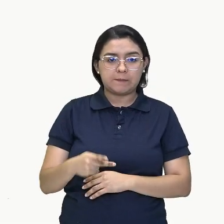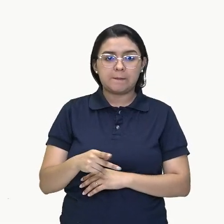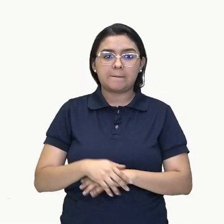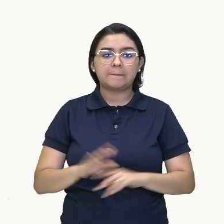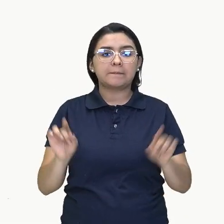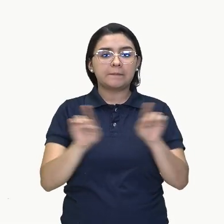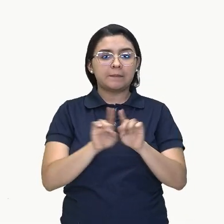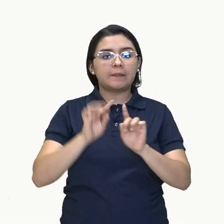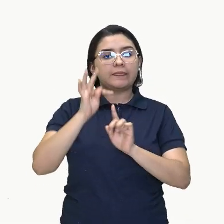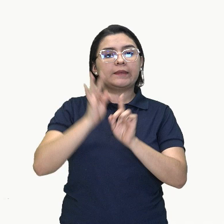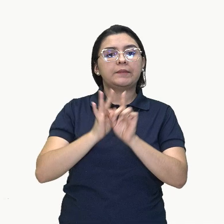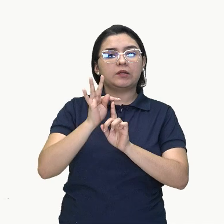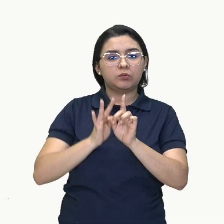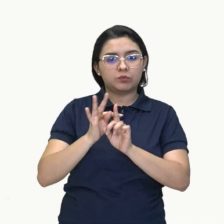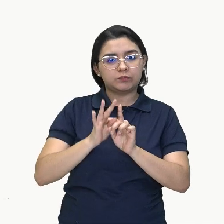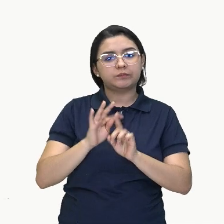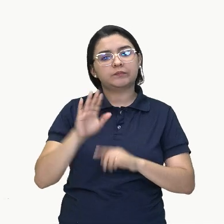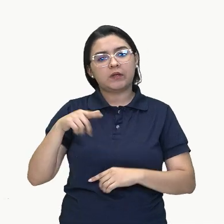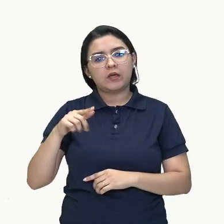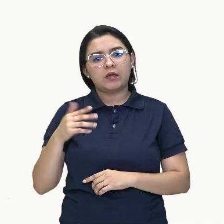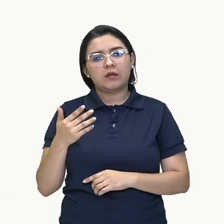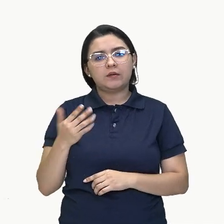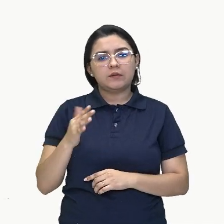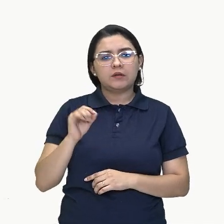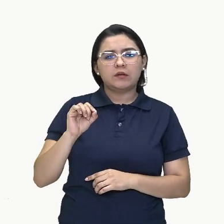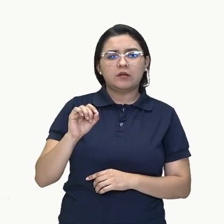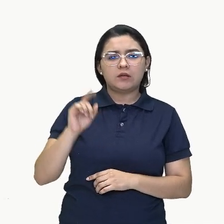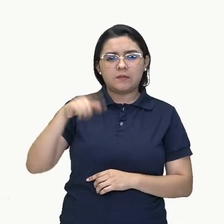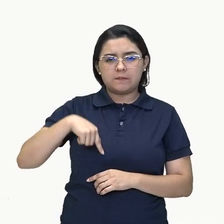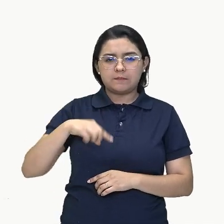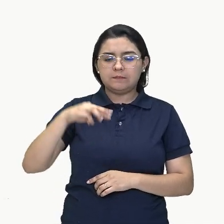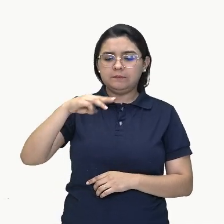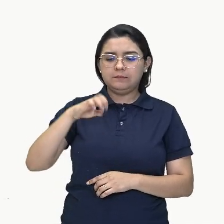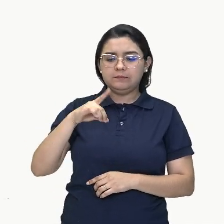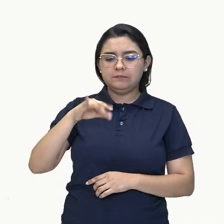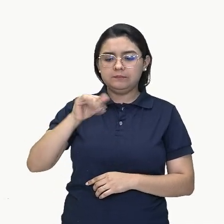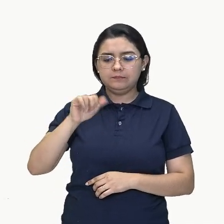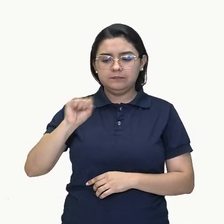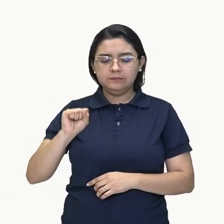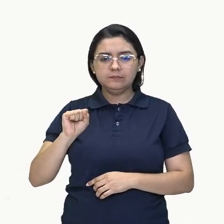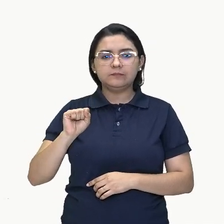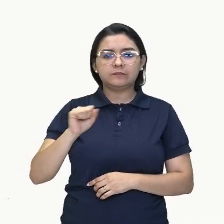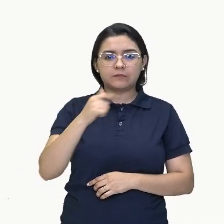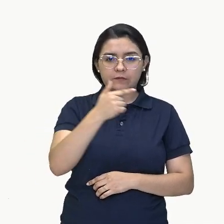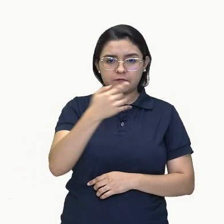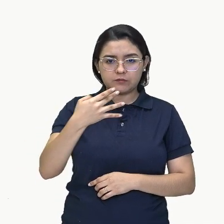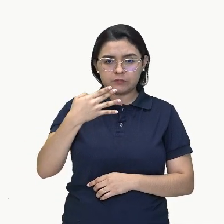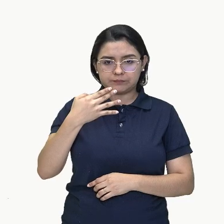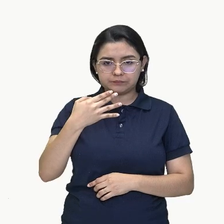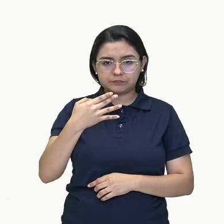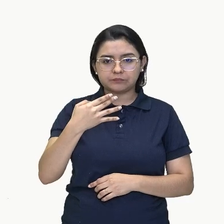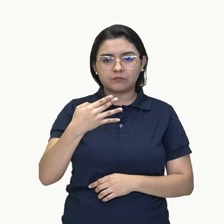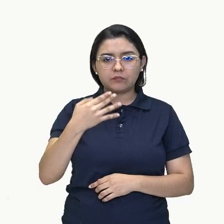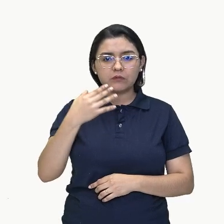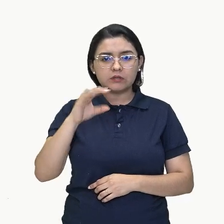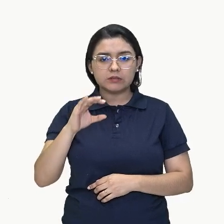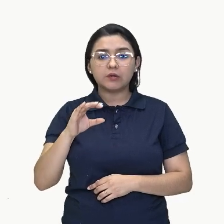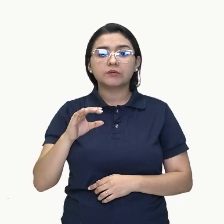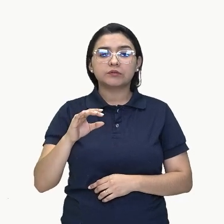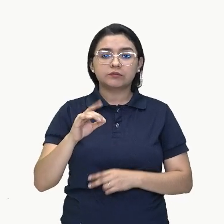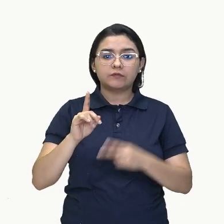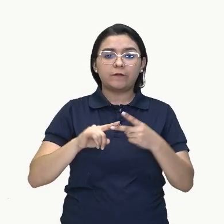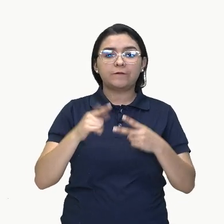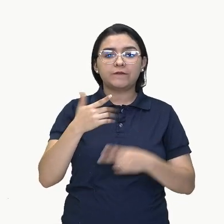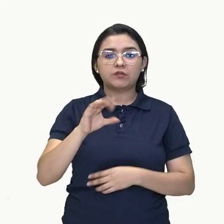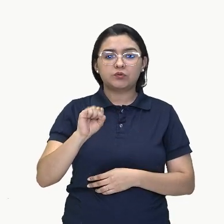as temperaturas, elas são consideradas aí temperaturas médias entre 24 graus Celsius